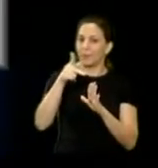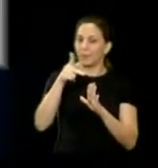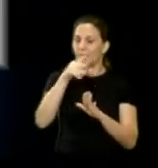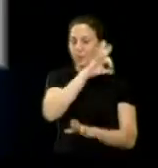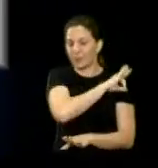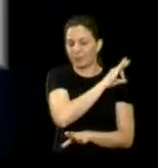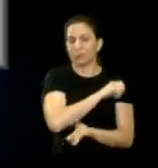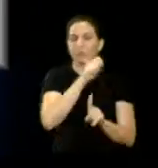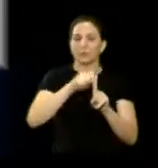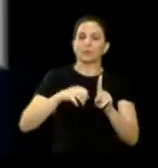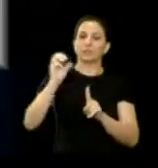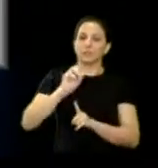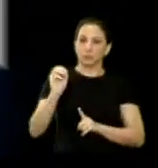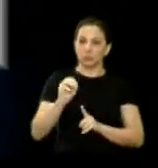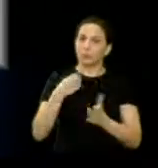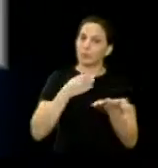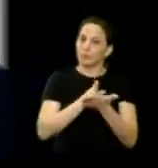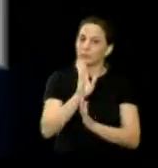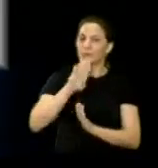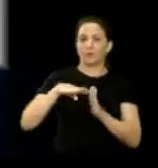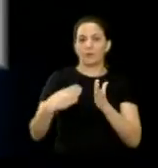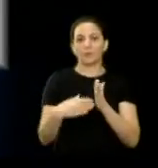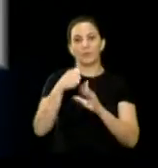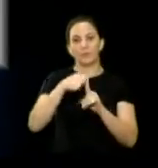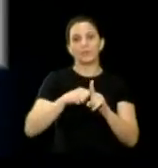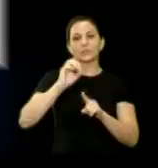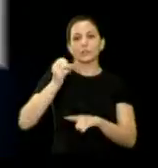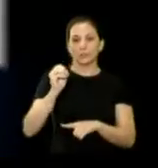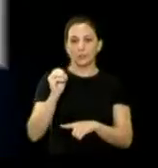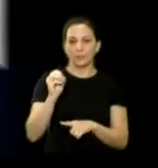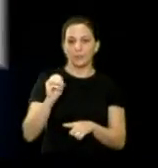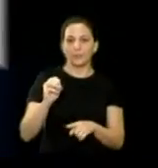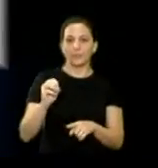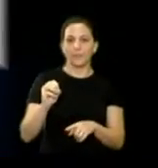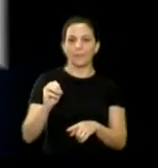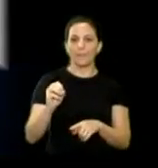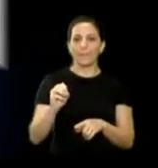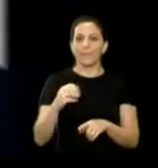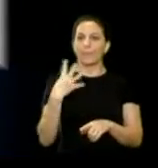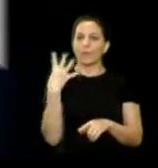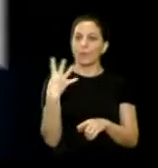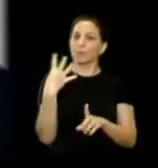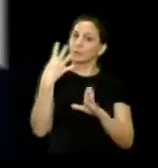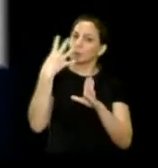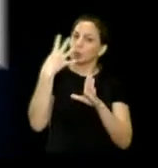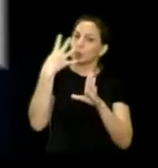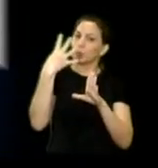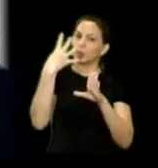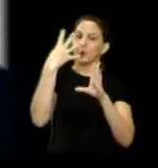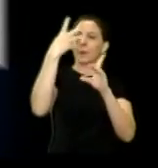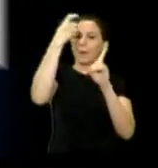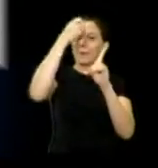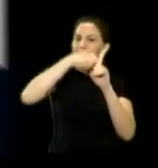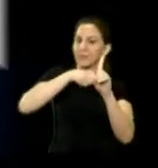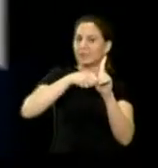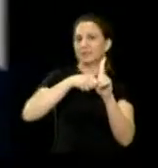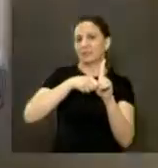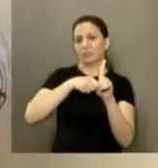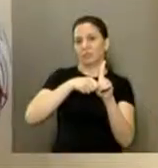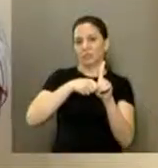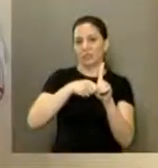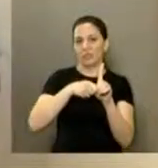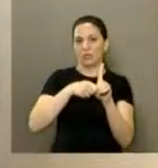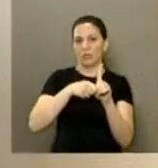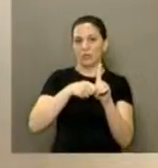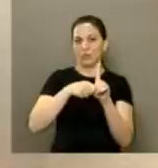casa. Em outubro, vai para 4 meses e a prefeitura não respondeu aonde